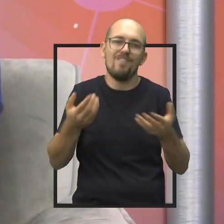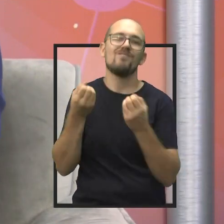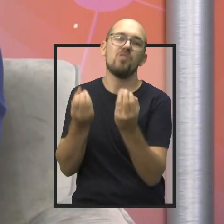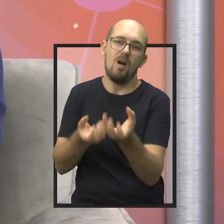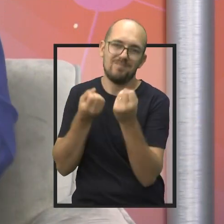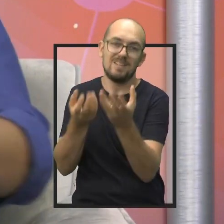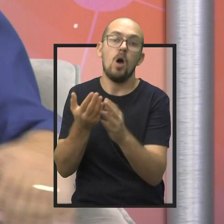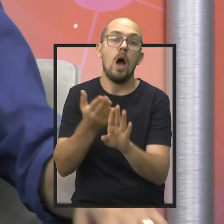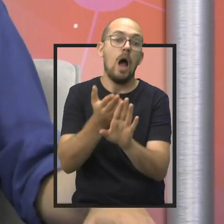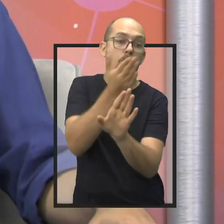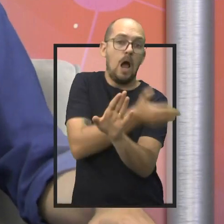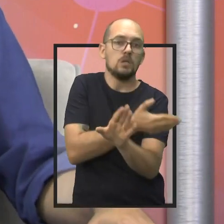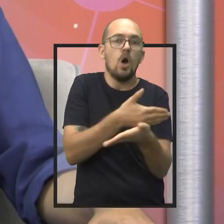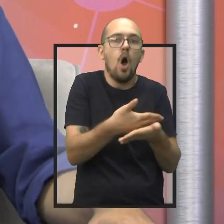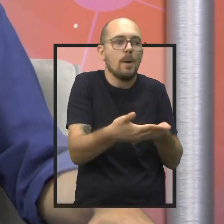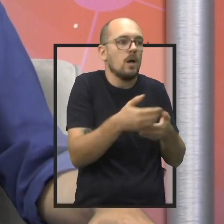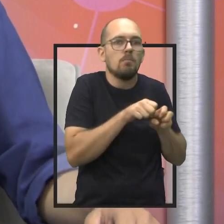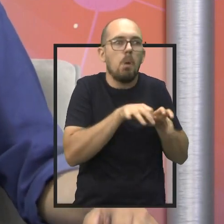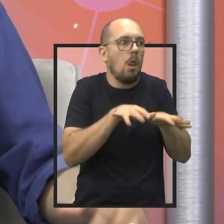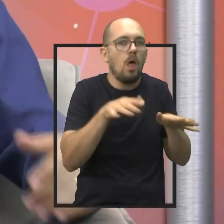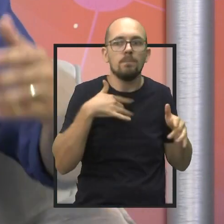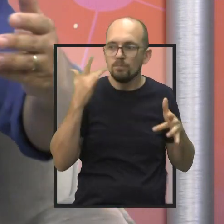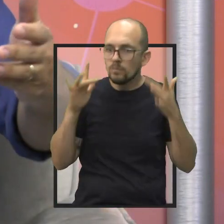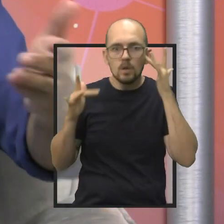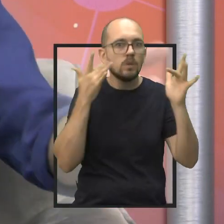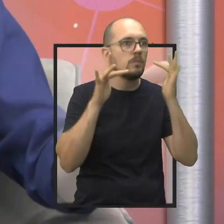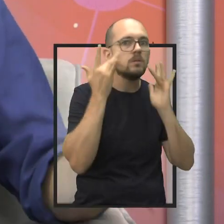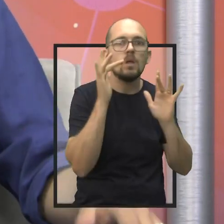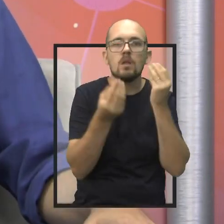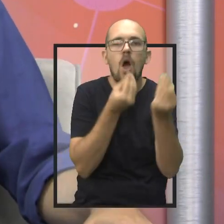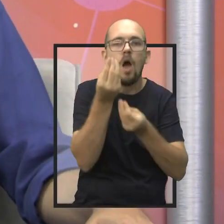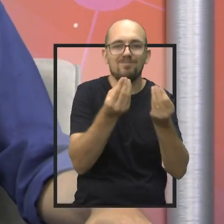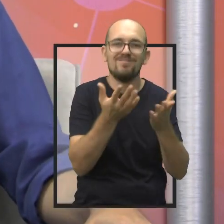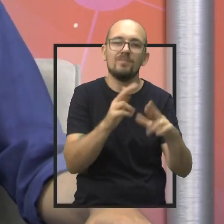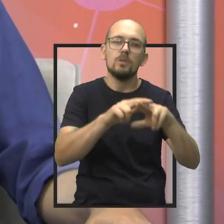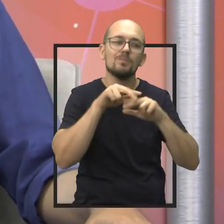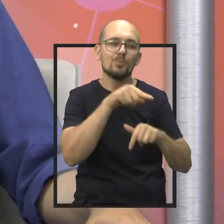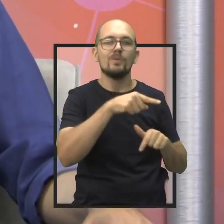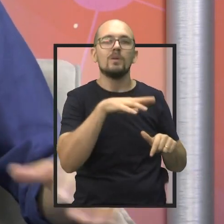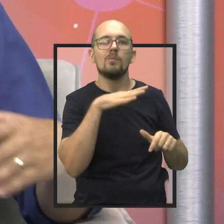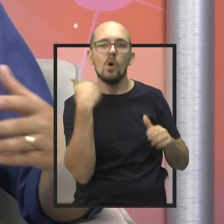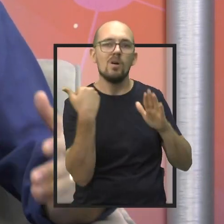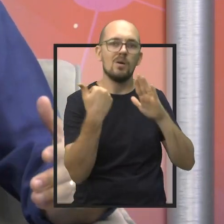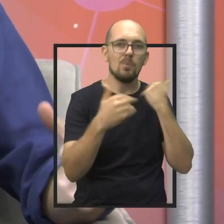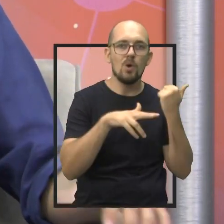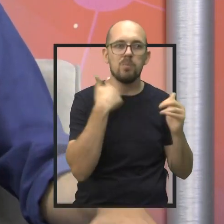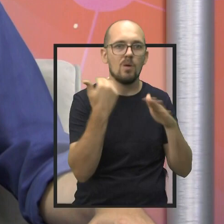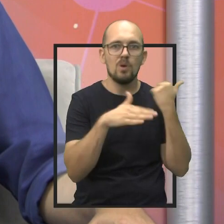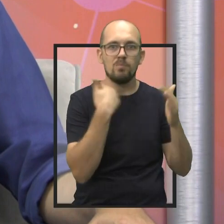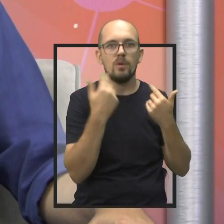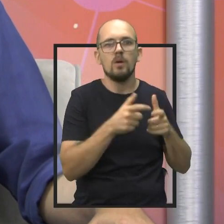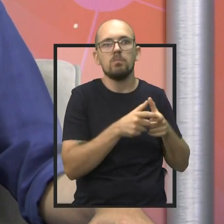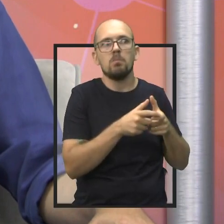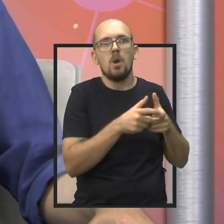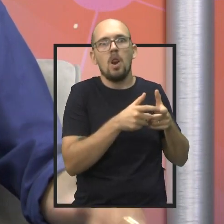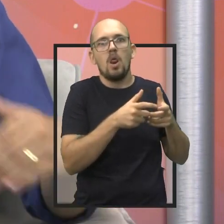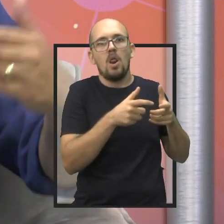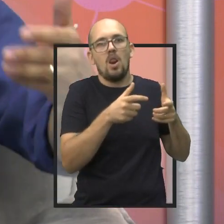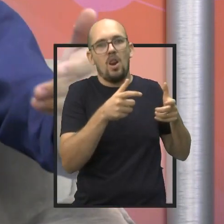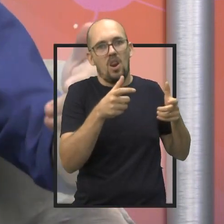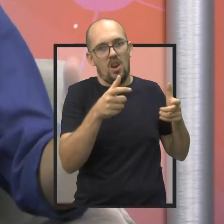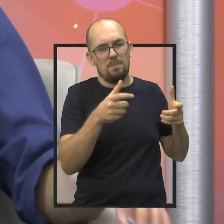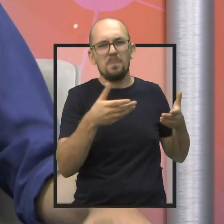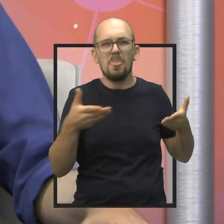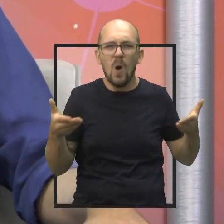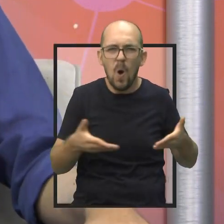gente tem muitas informações sobre o vírus. Então a mortalidade na China, logicamente, superou aí o que a gente deve